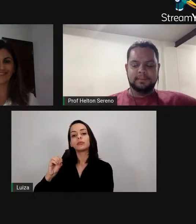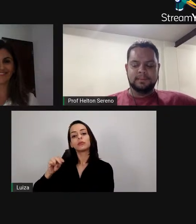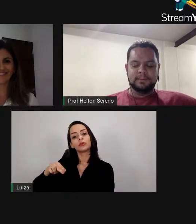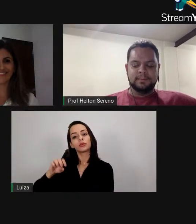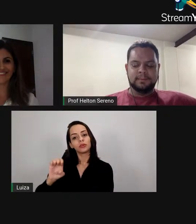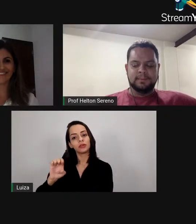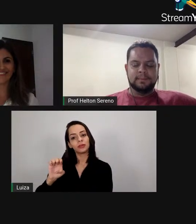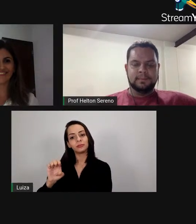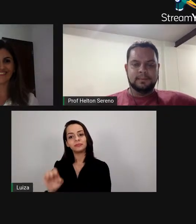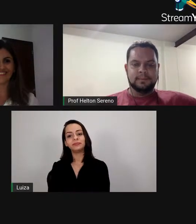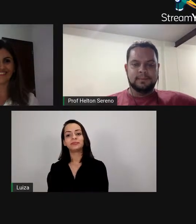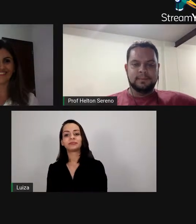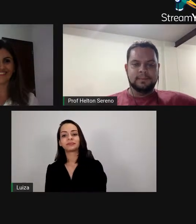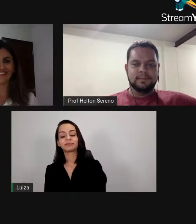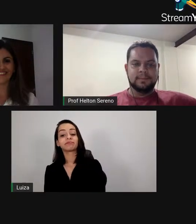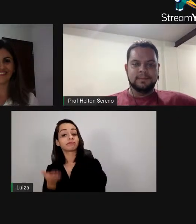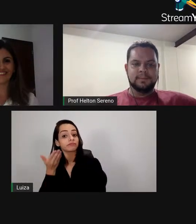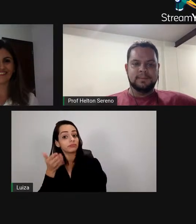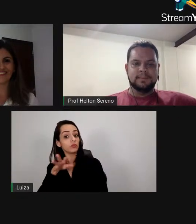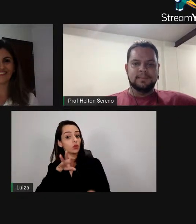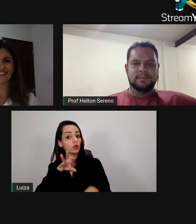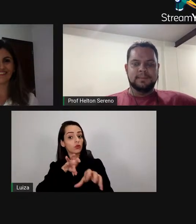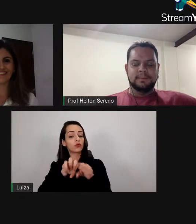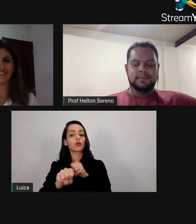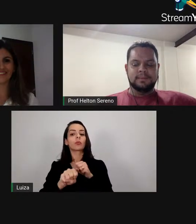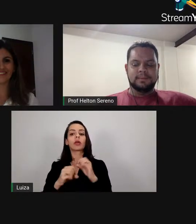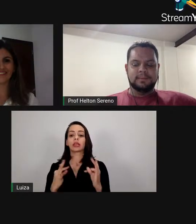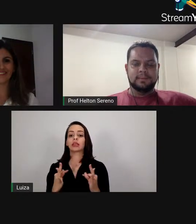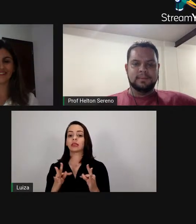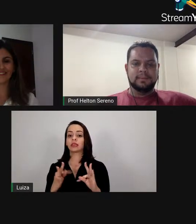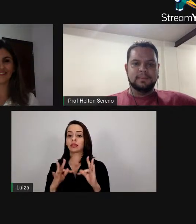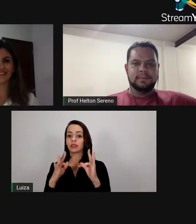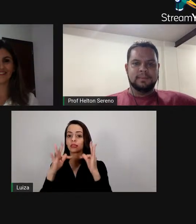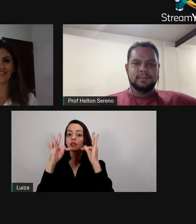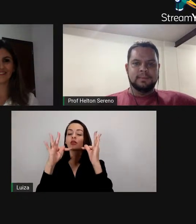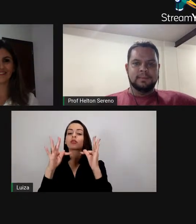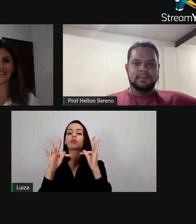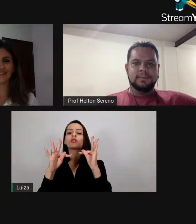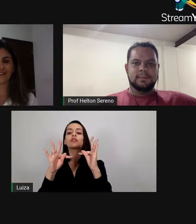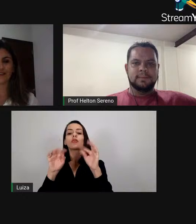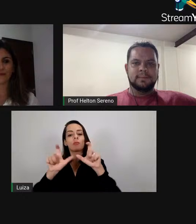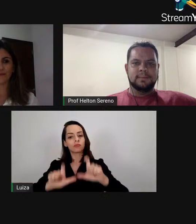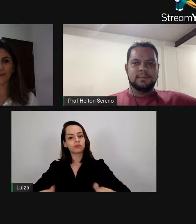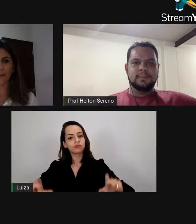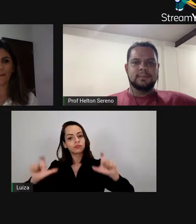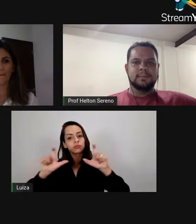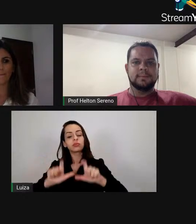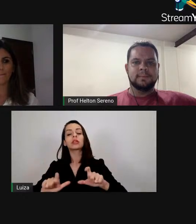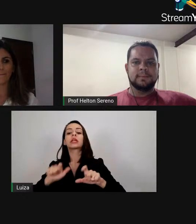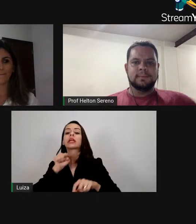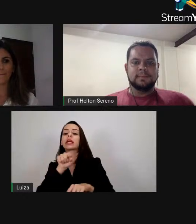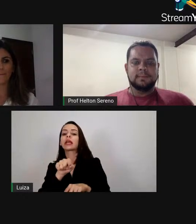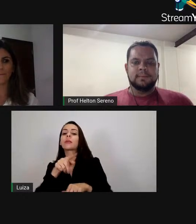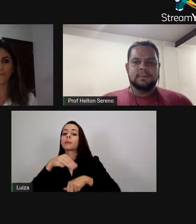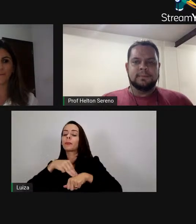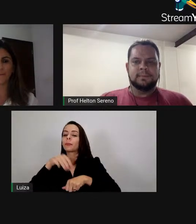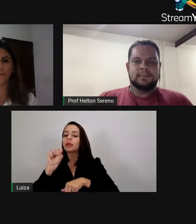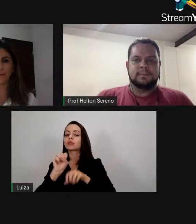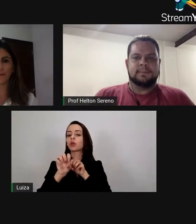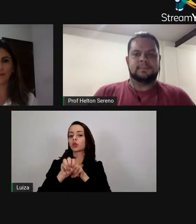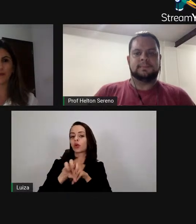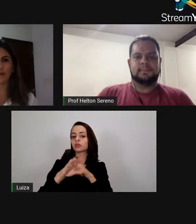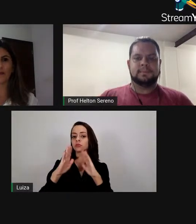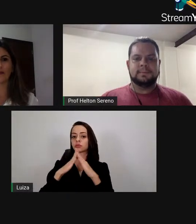O professor Damione é graduado em tecnologia em redes de computadores, mestre em educação escolar, cursou o programa